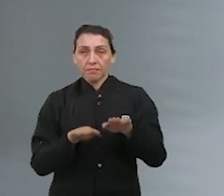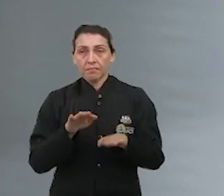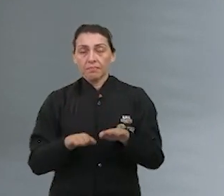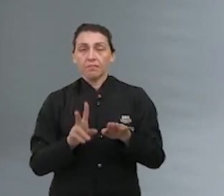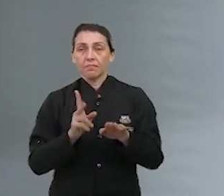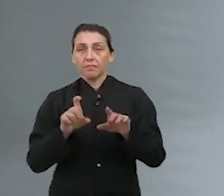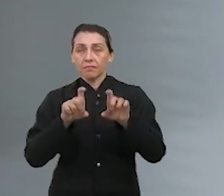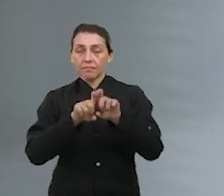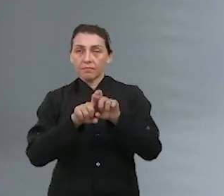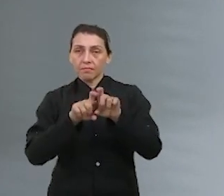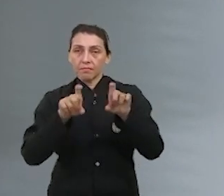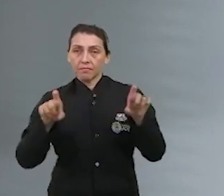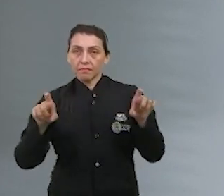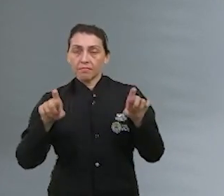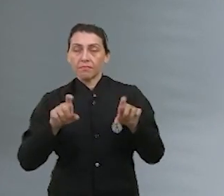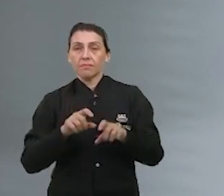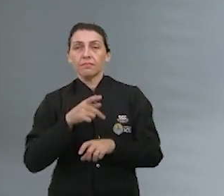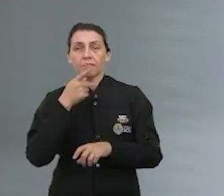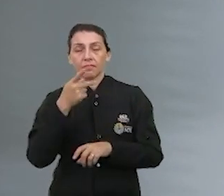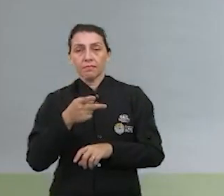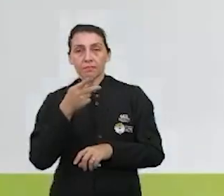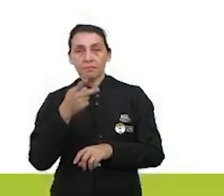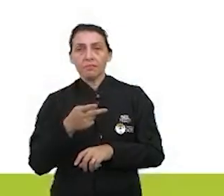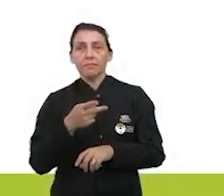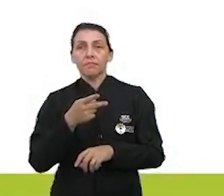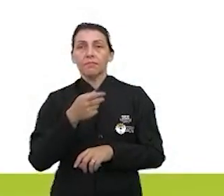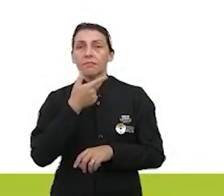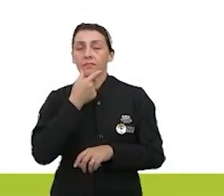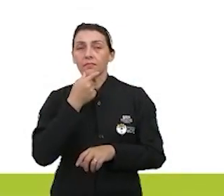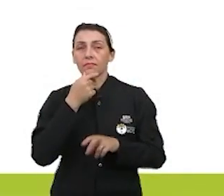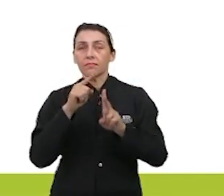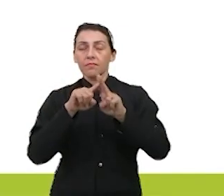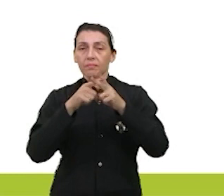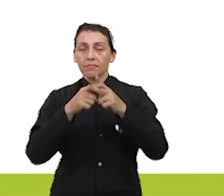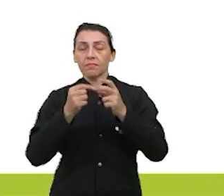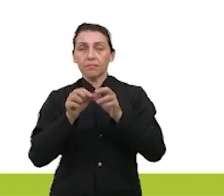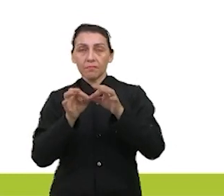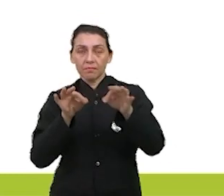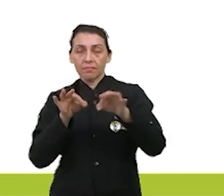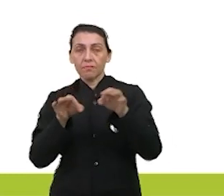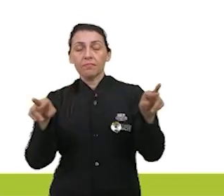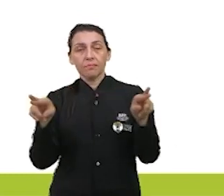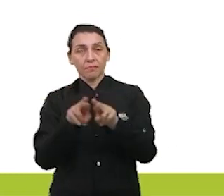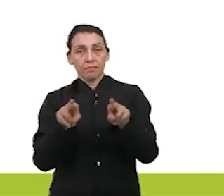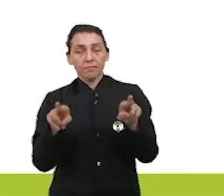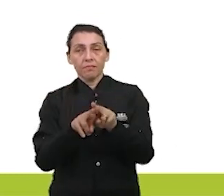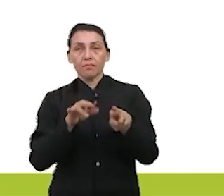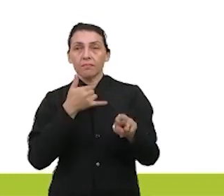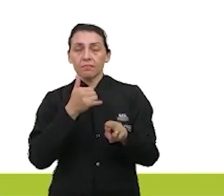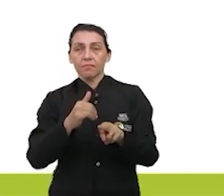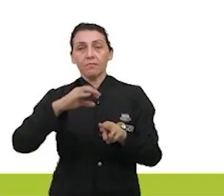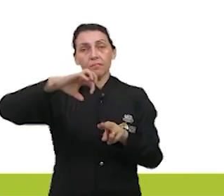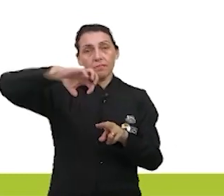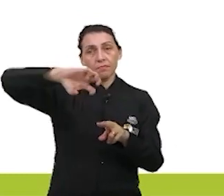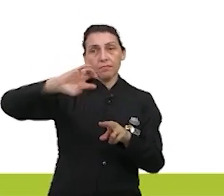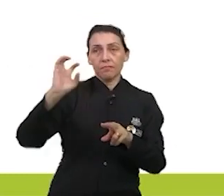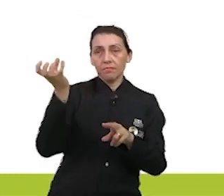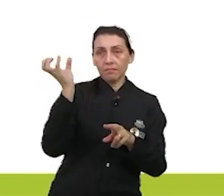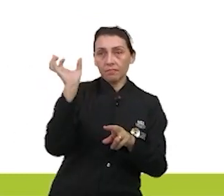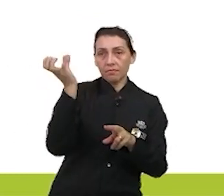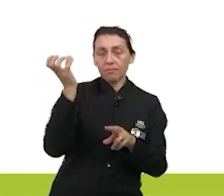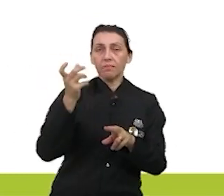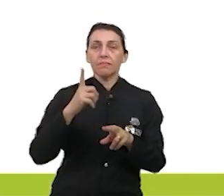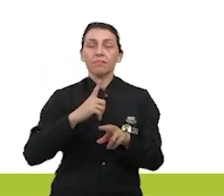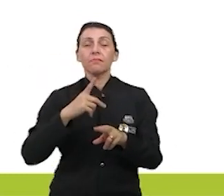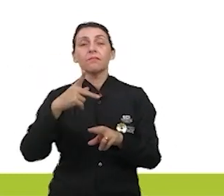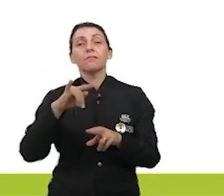mesmo enunciado. E ele fala assim, um eletricista precisa medir a resistência elétrica de uma lâmpada. Ele dispõe de